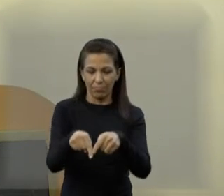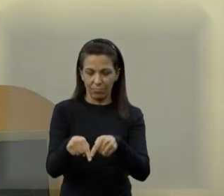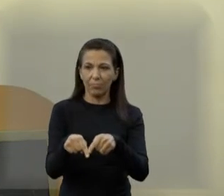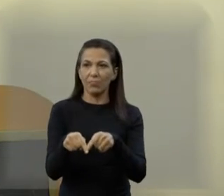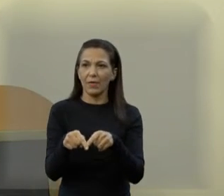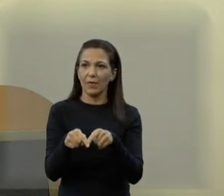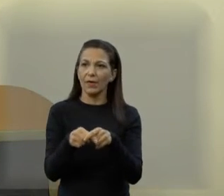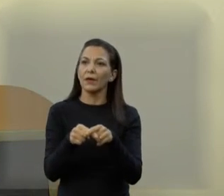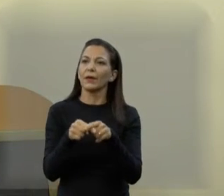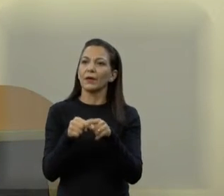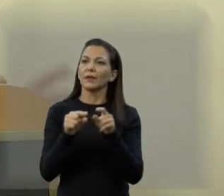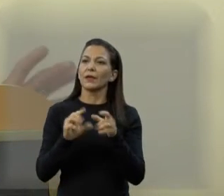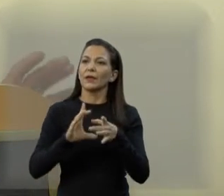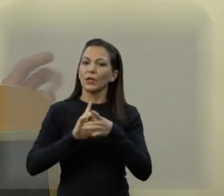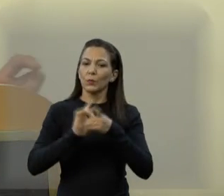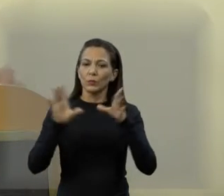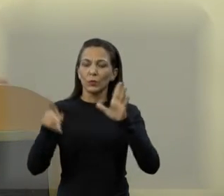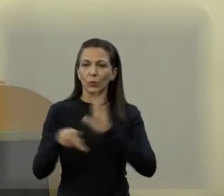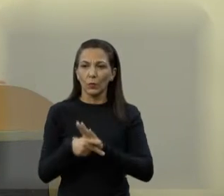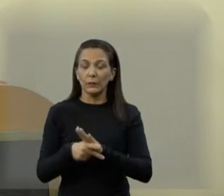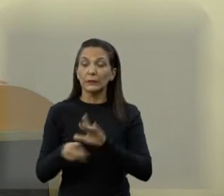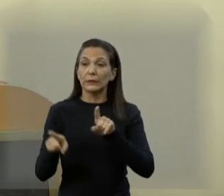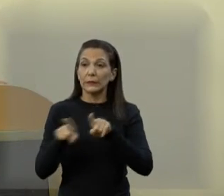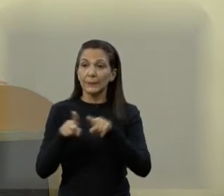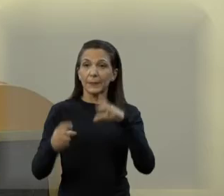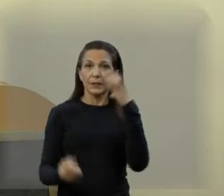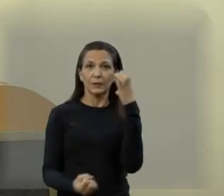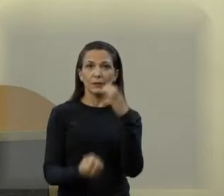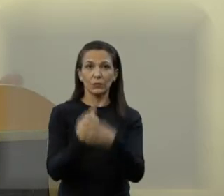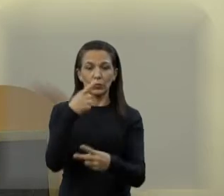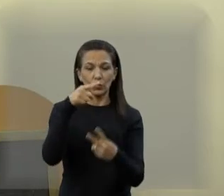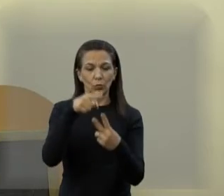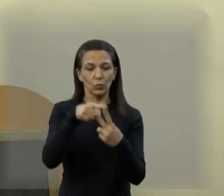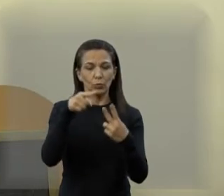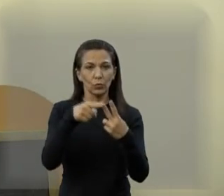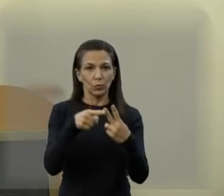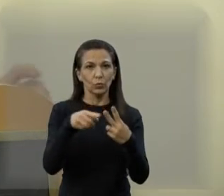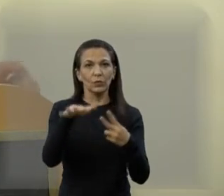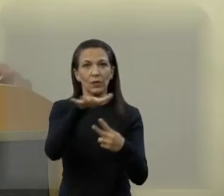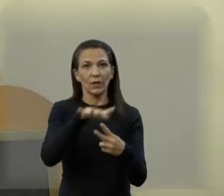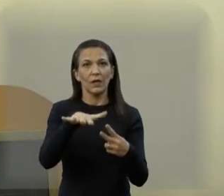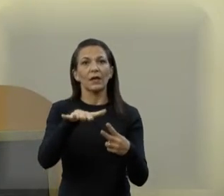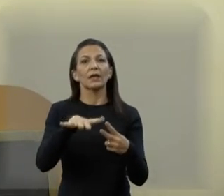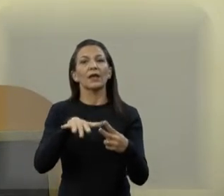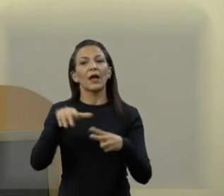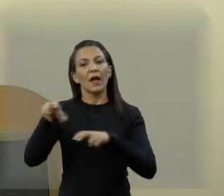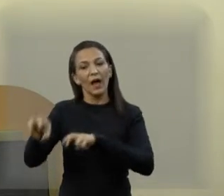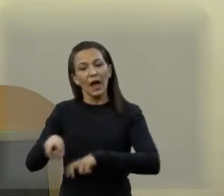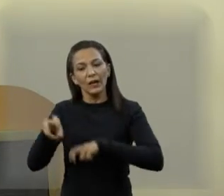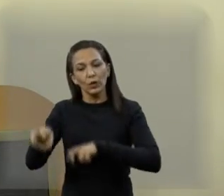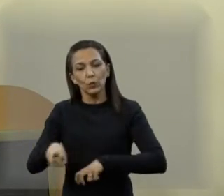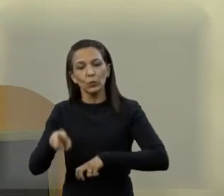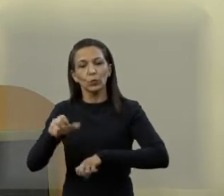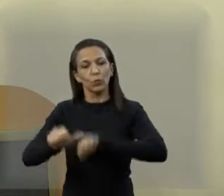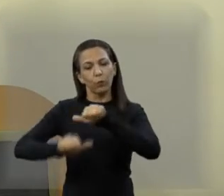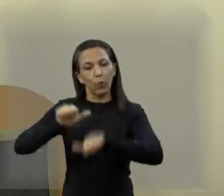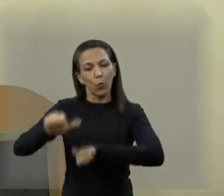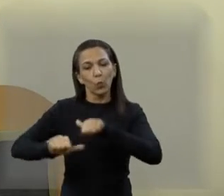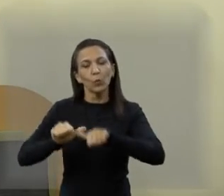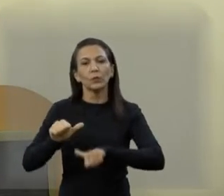democratização instituiu os dois planos nacionais de reforma agrária no Brasil bem